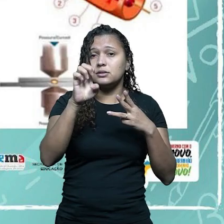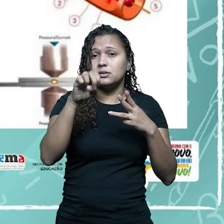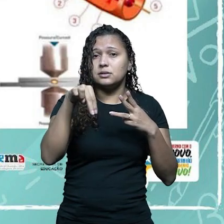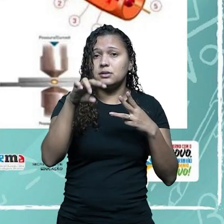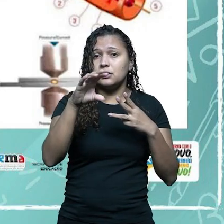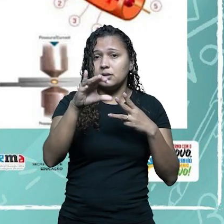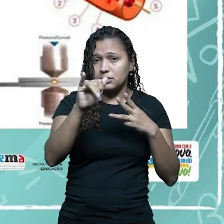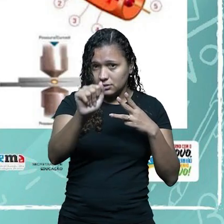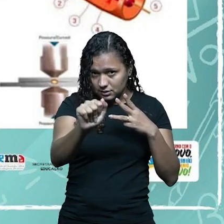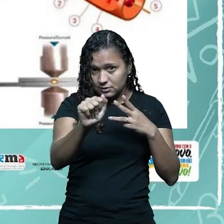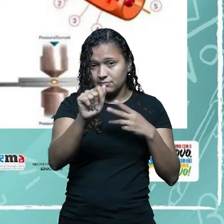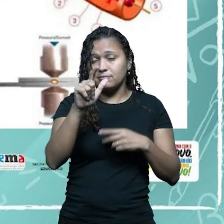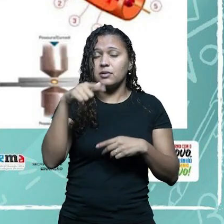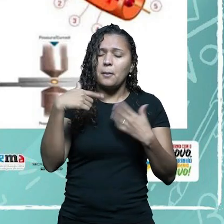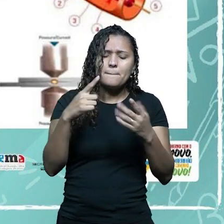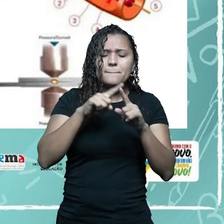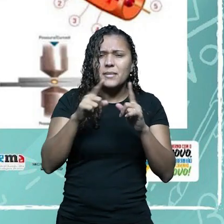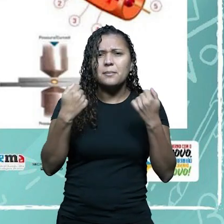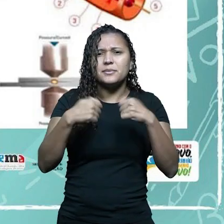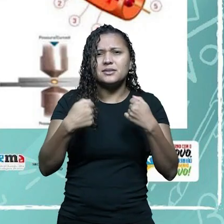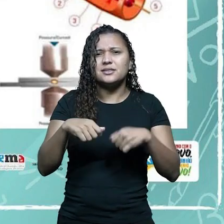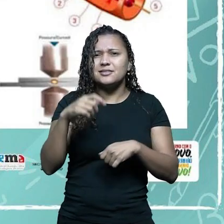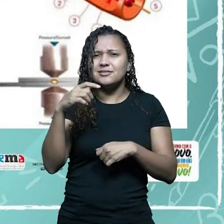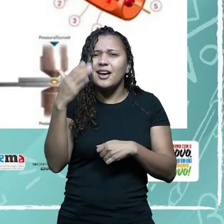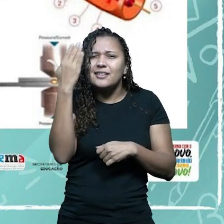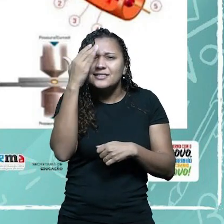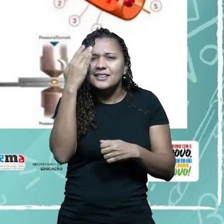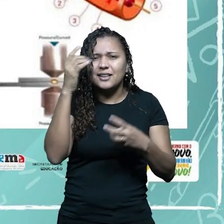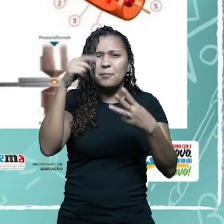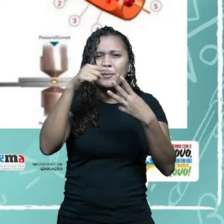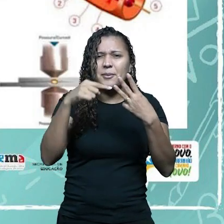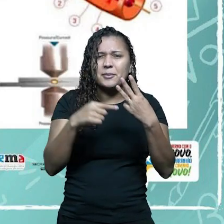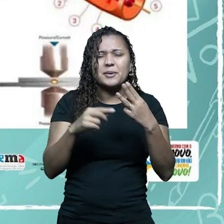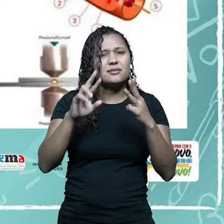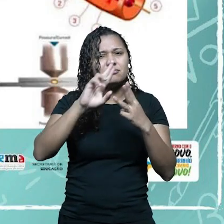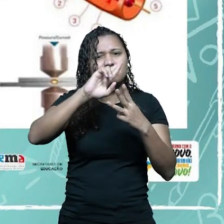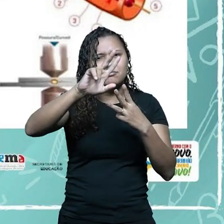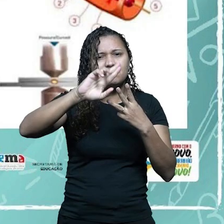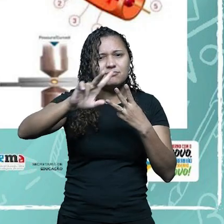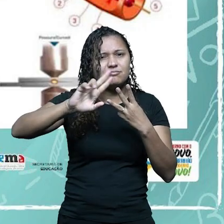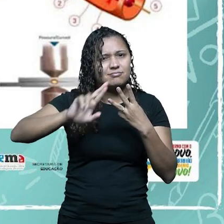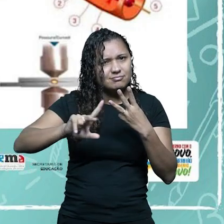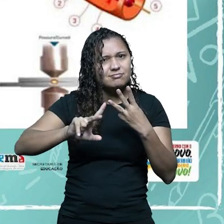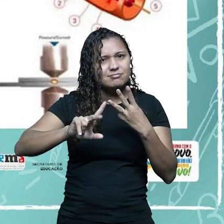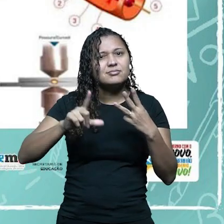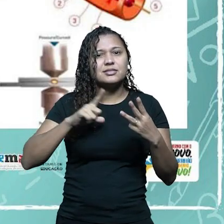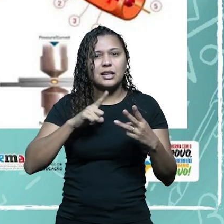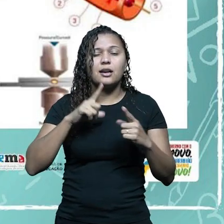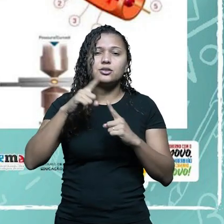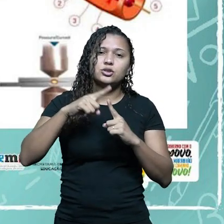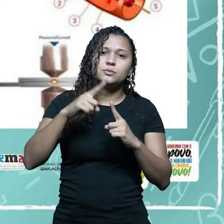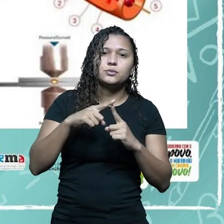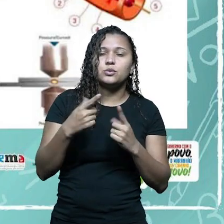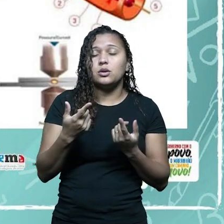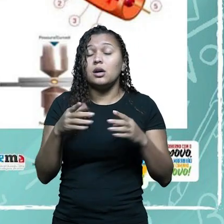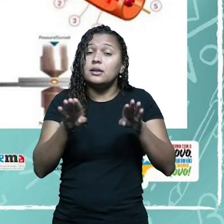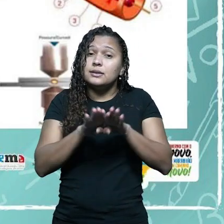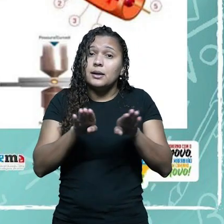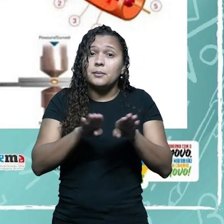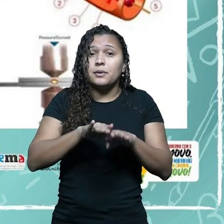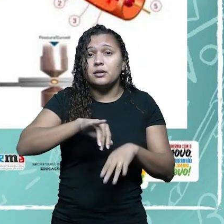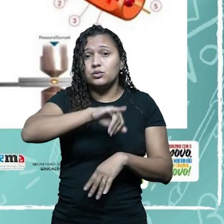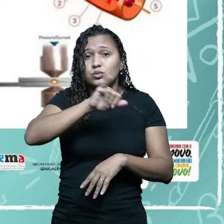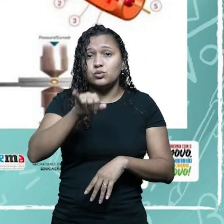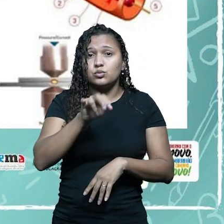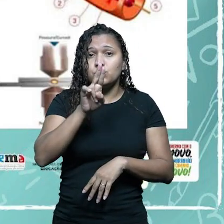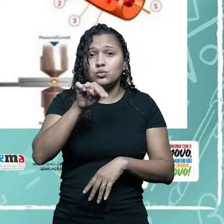resistência. São soldas diferentes, mas apenas para que você entenda que tem diferentes tipos de solda. Aqui nós estamos vendo os diferentes